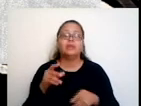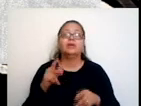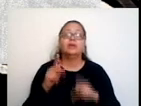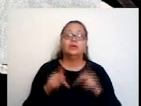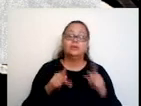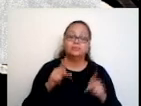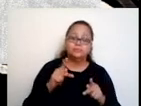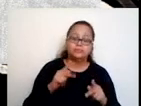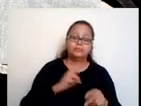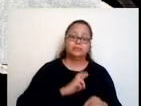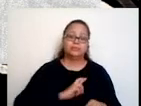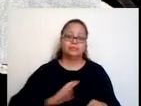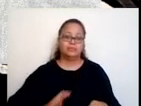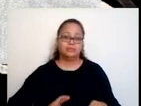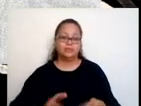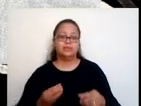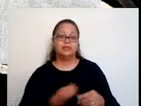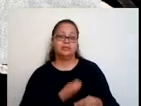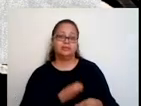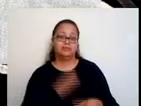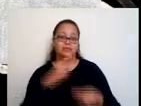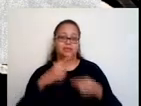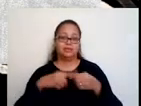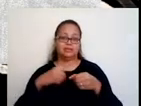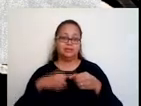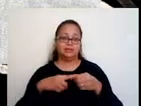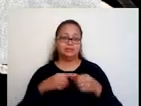que viviam nas cidades. Vamos lá?